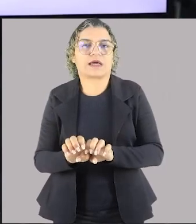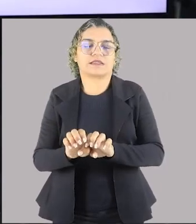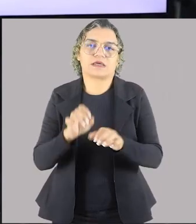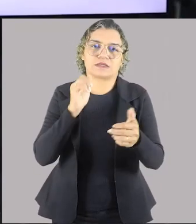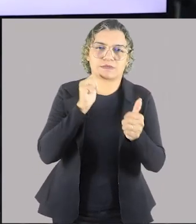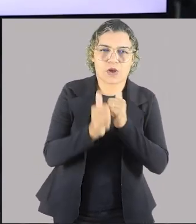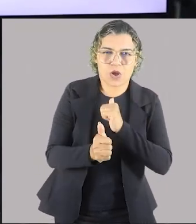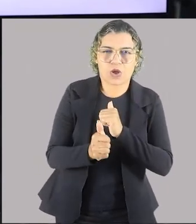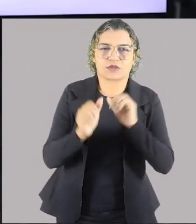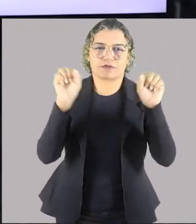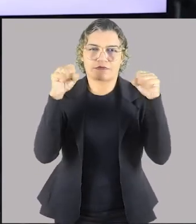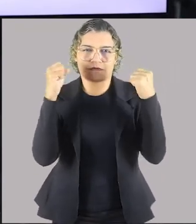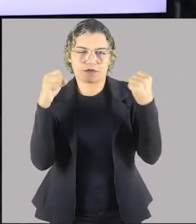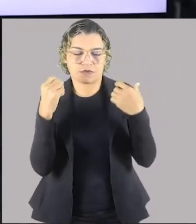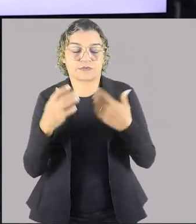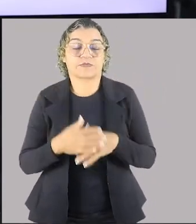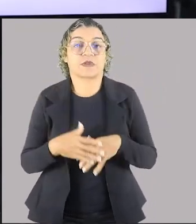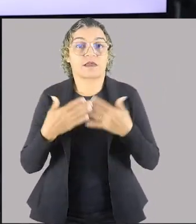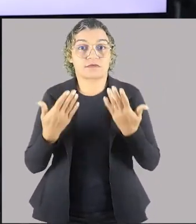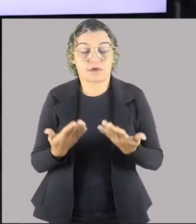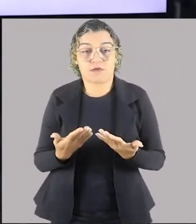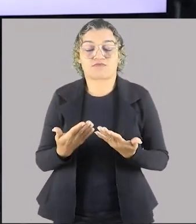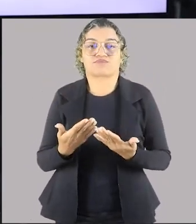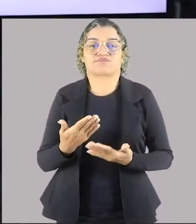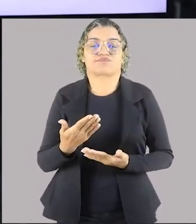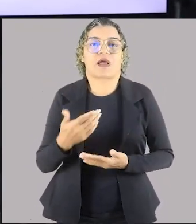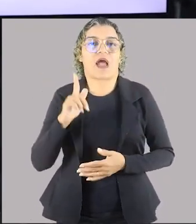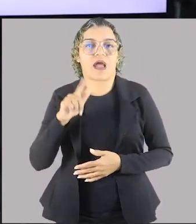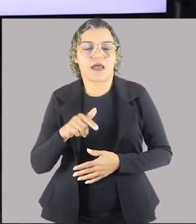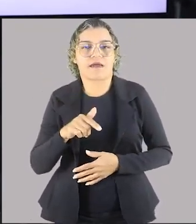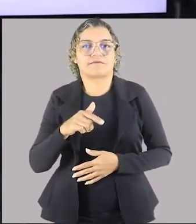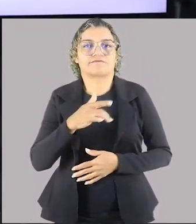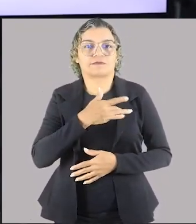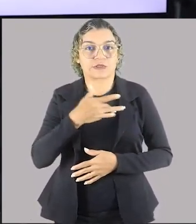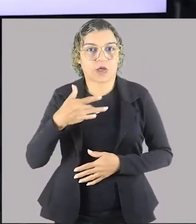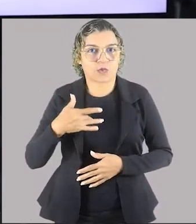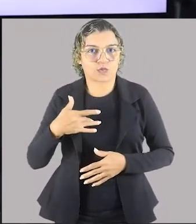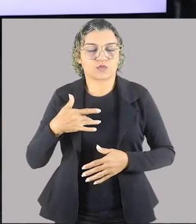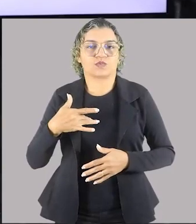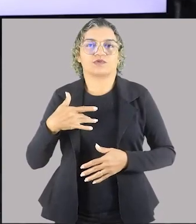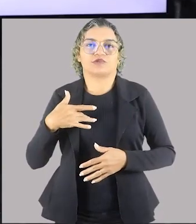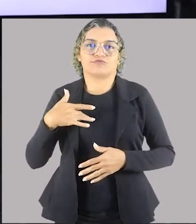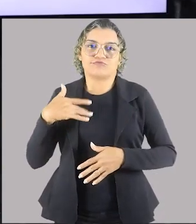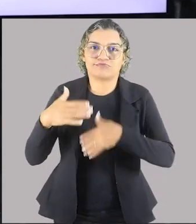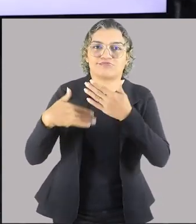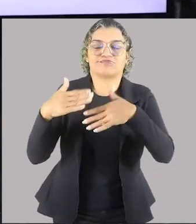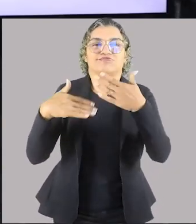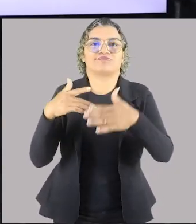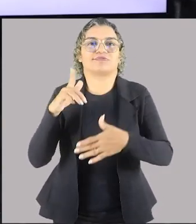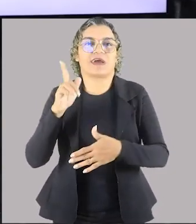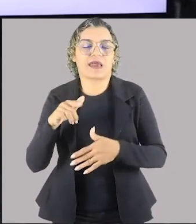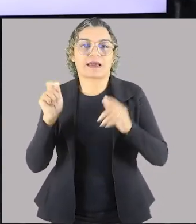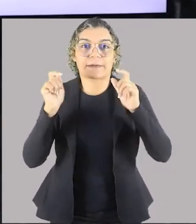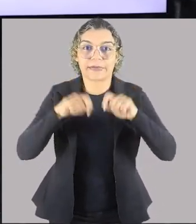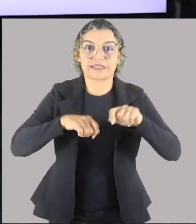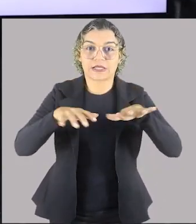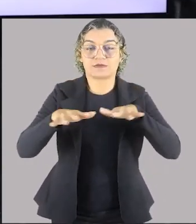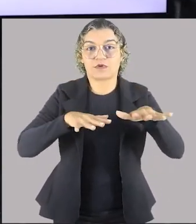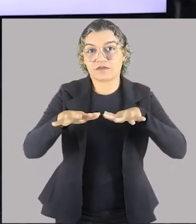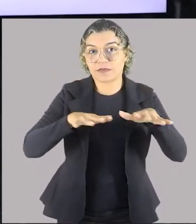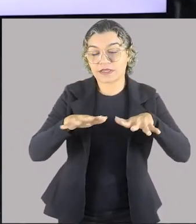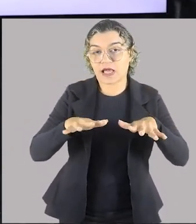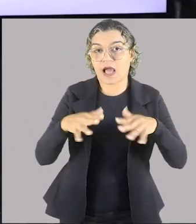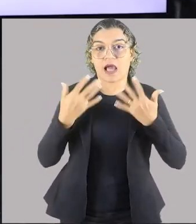esportes. Então, a aptidão física é a capacidade de se movimentar sem um excessivo